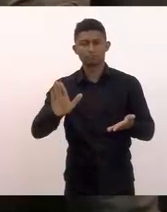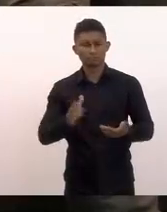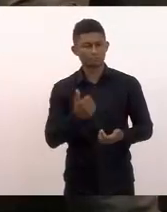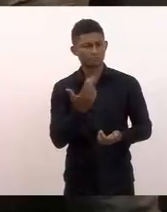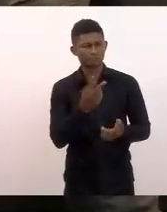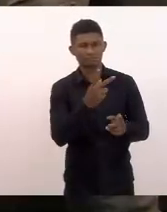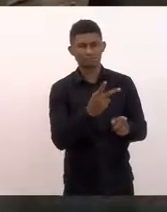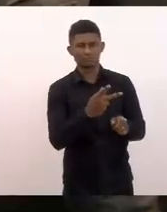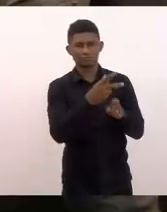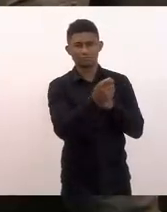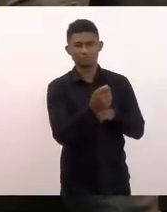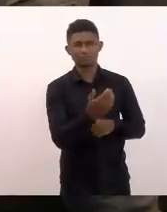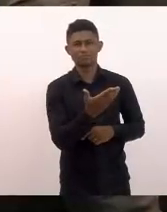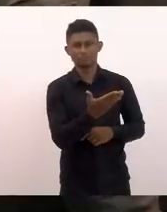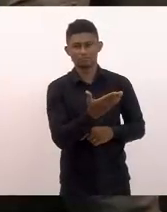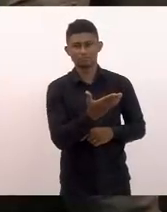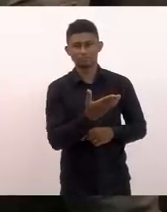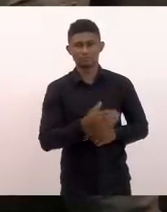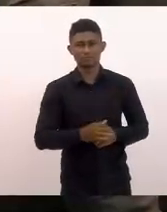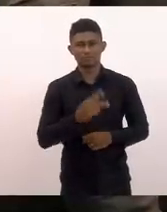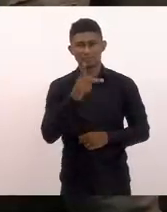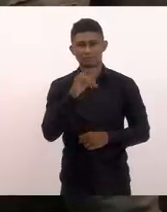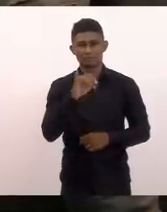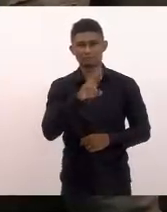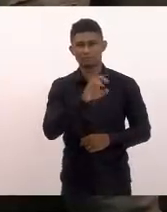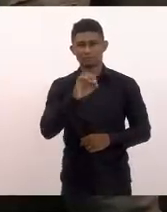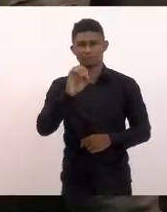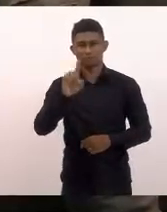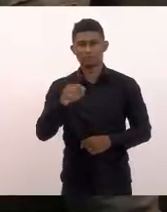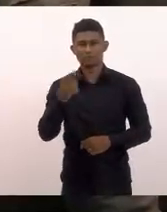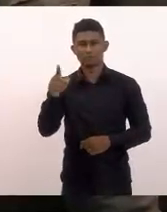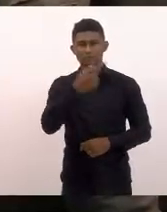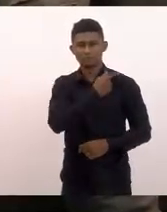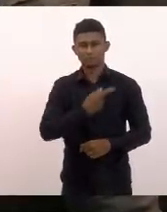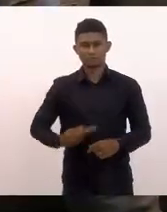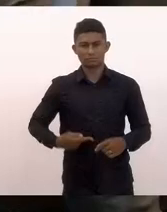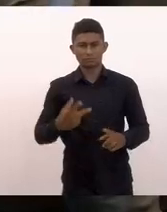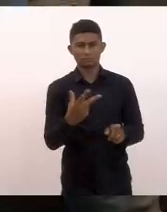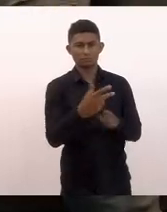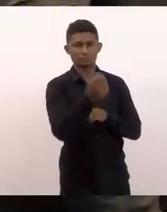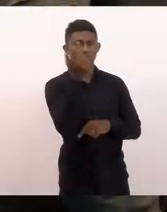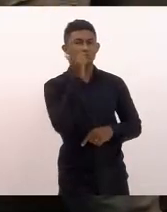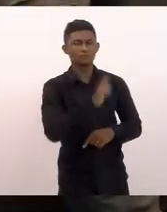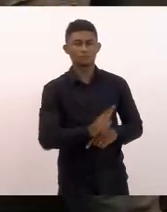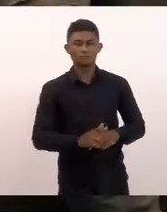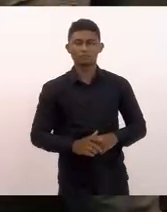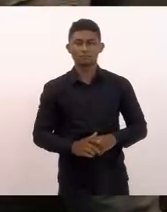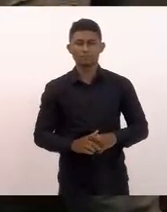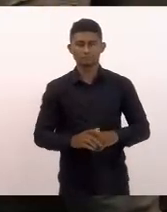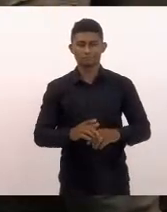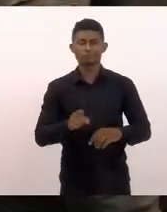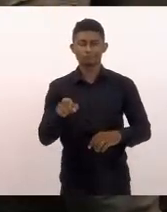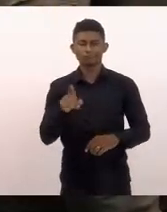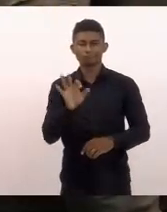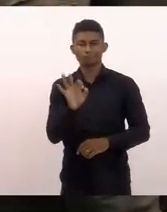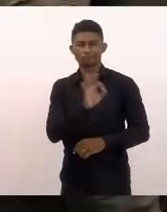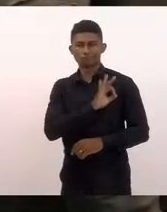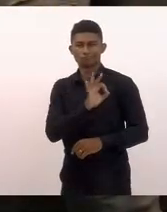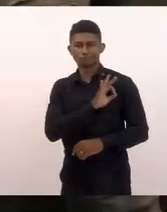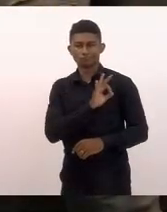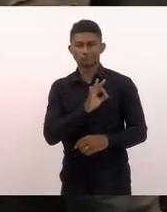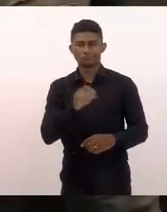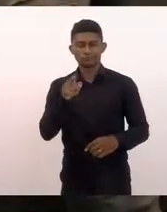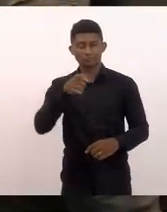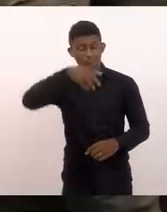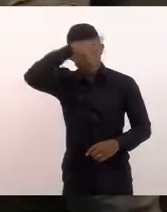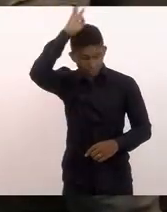de Pirro. Uma vitória de Pirro. Ganhou o governador nas costas da Polícia Militar e dos Bombeiros